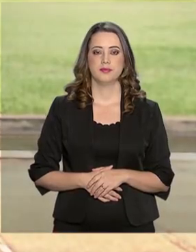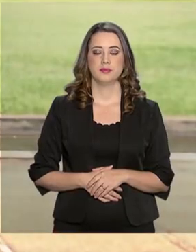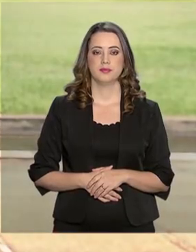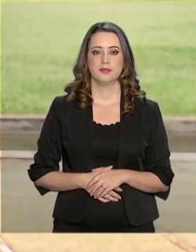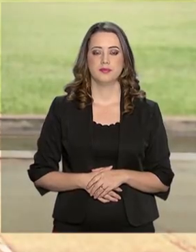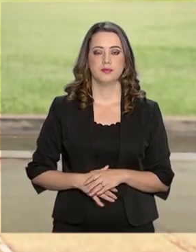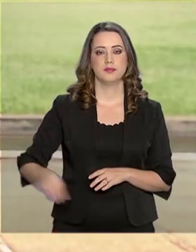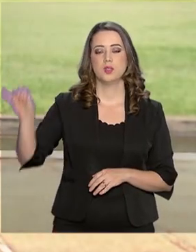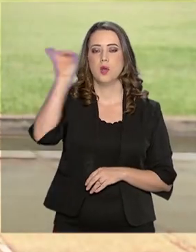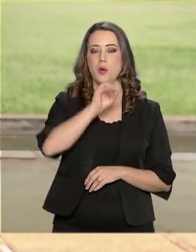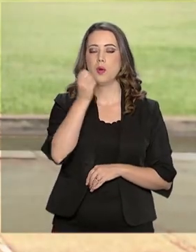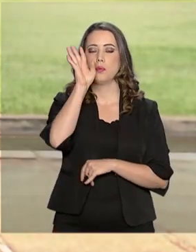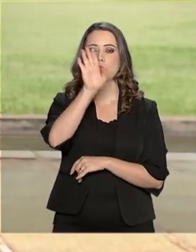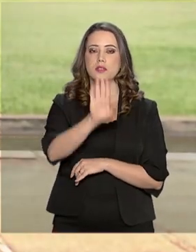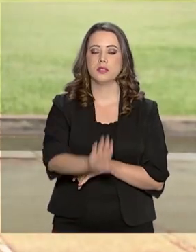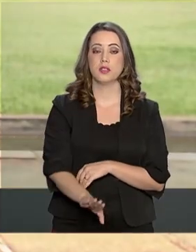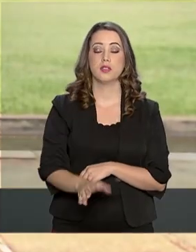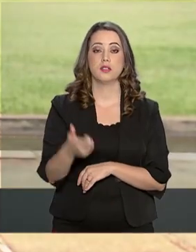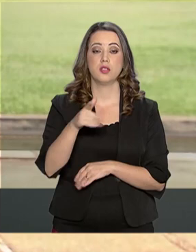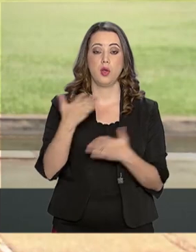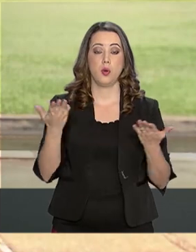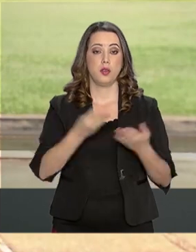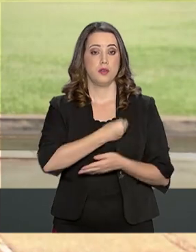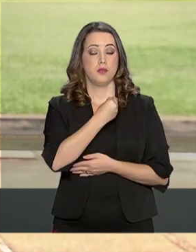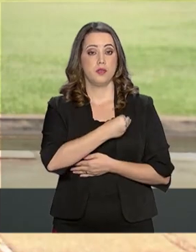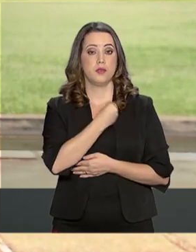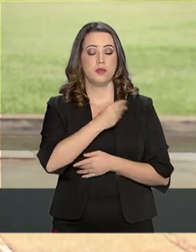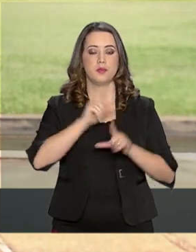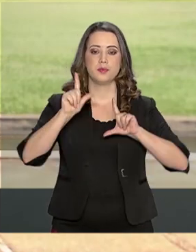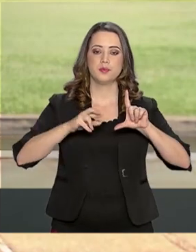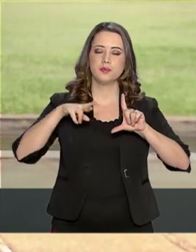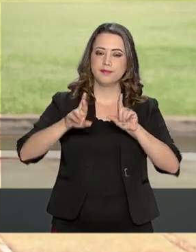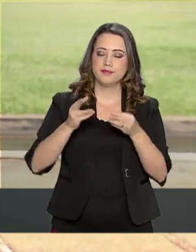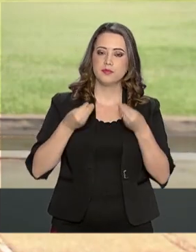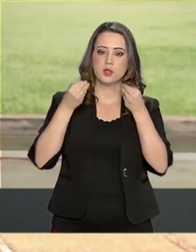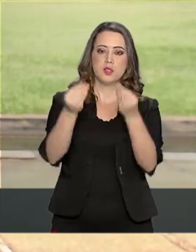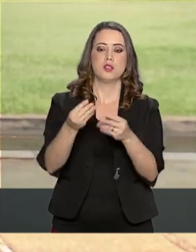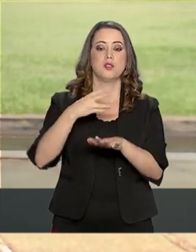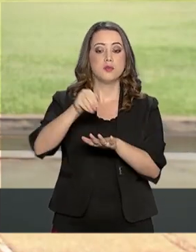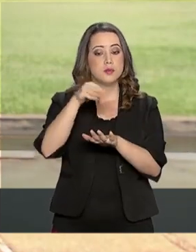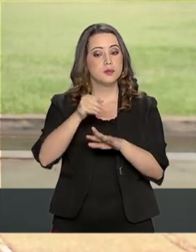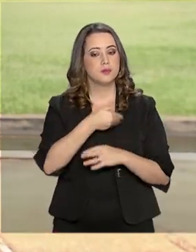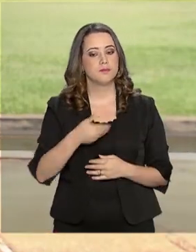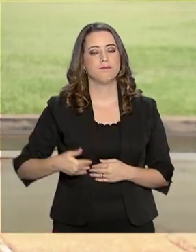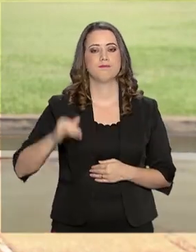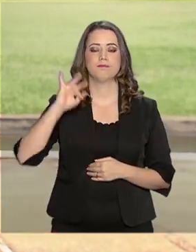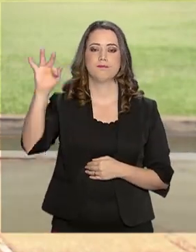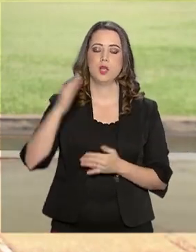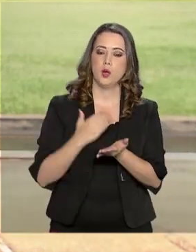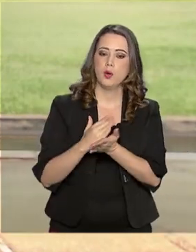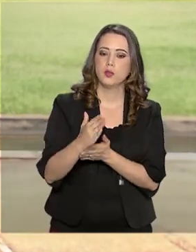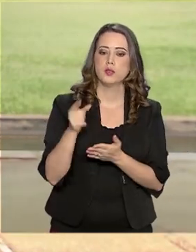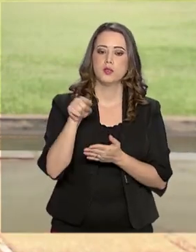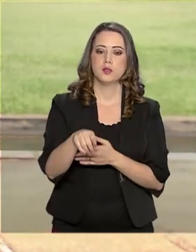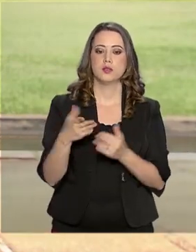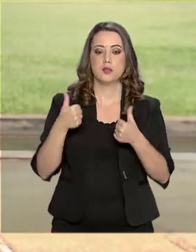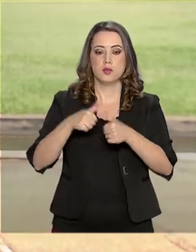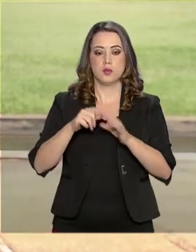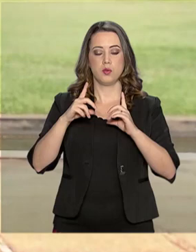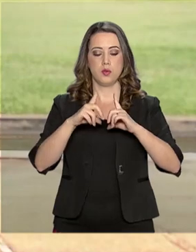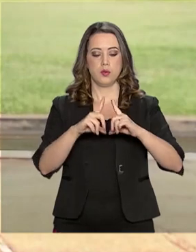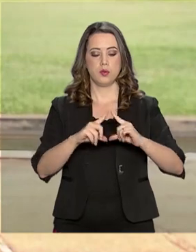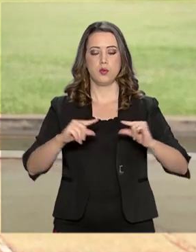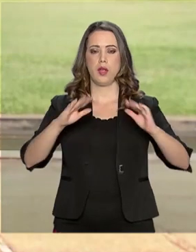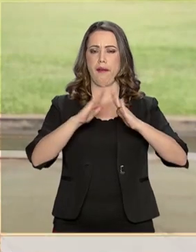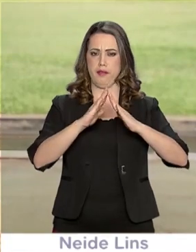olá boa tarde estamos ao vivo na tv nbr trazendo notícias do governo federal a partir de agora estou aqui no palácio